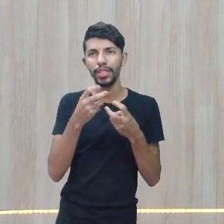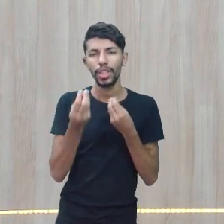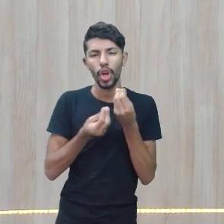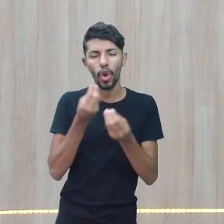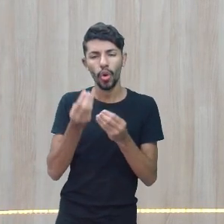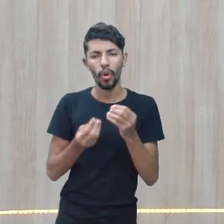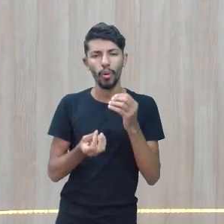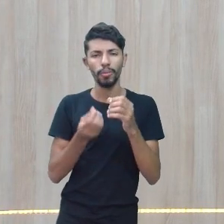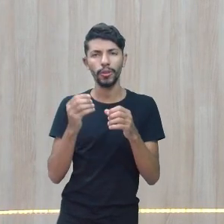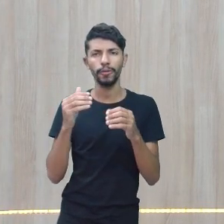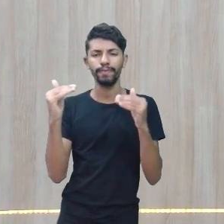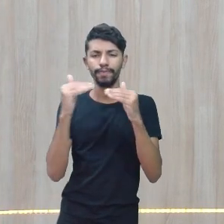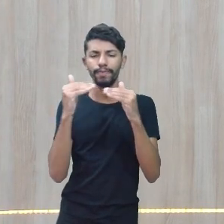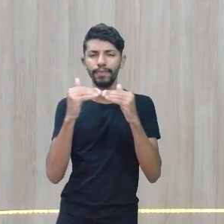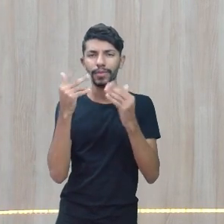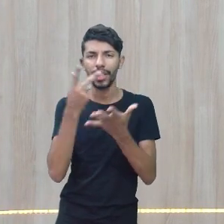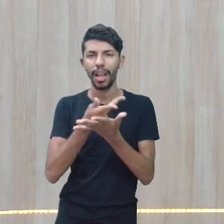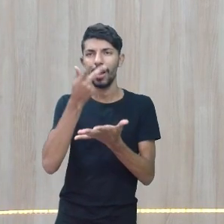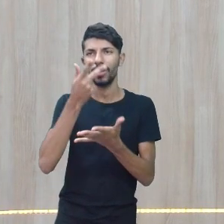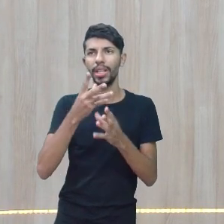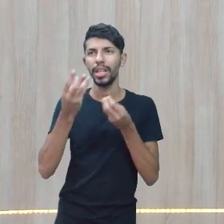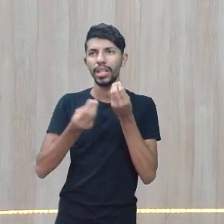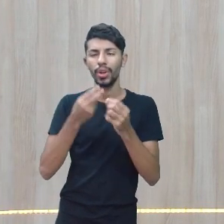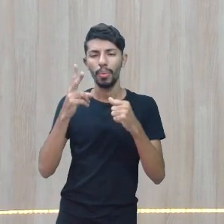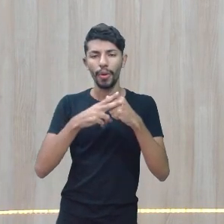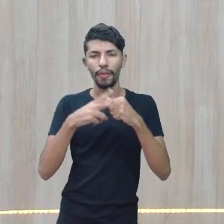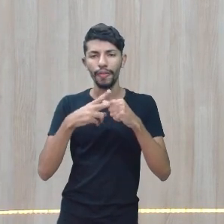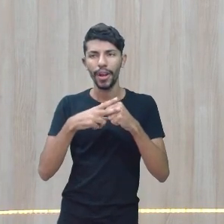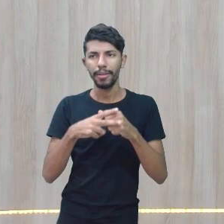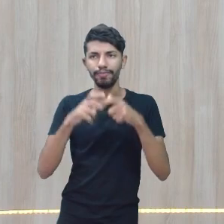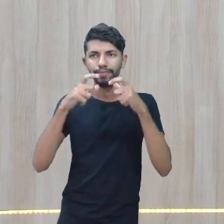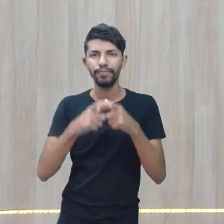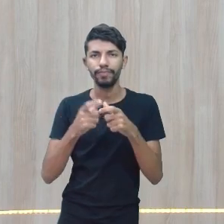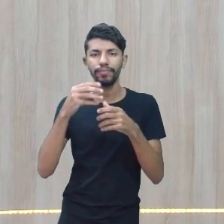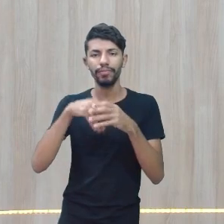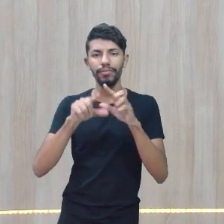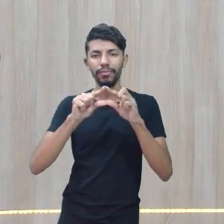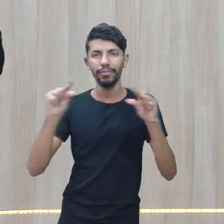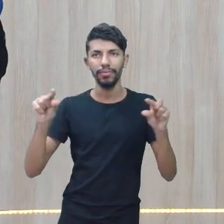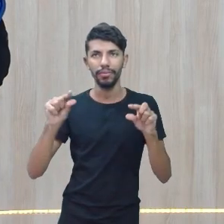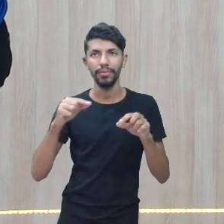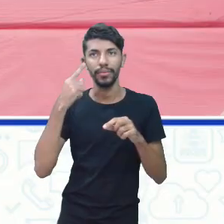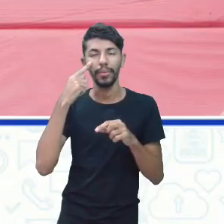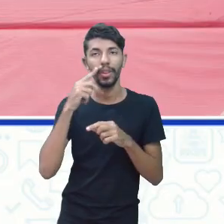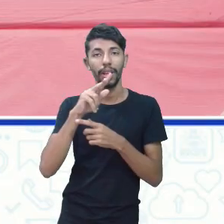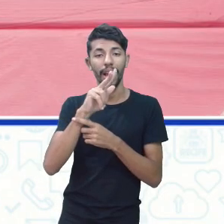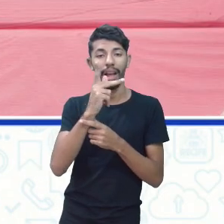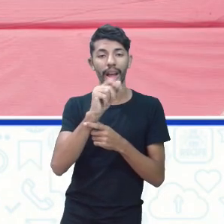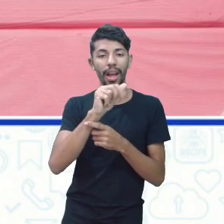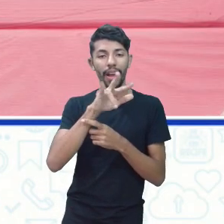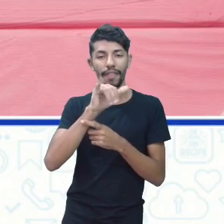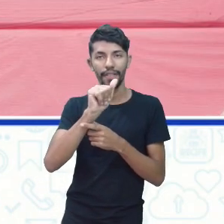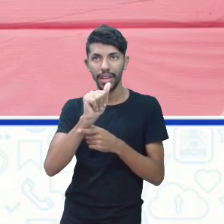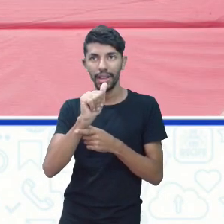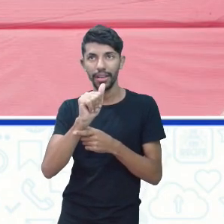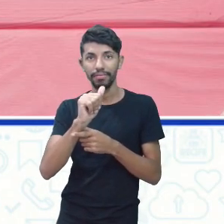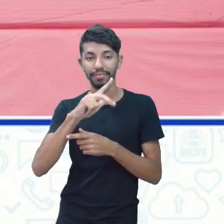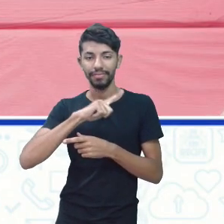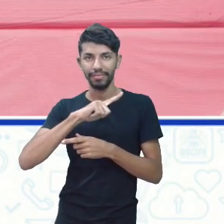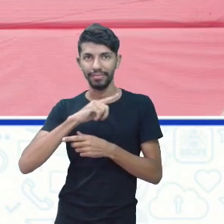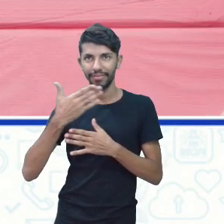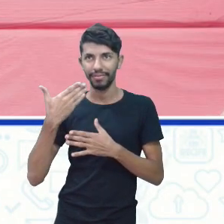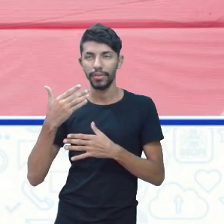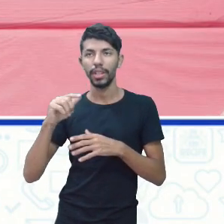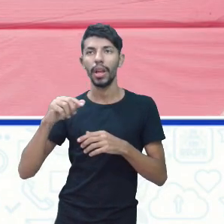essa concordância se dá, como esse verbo se posiciona na oração. Havia muitos jovens